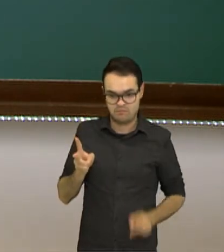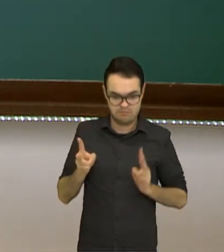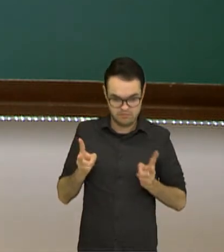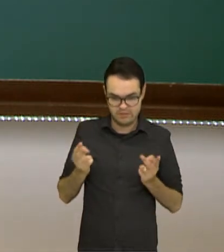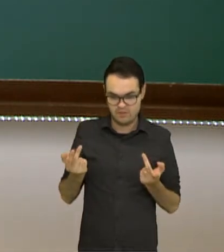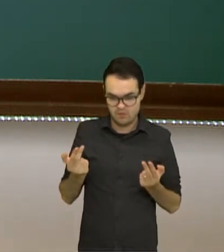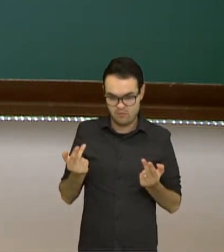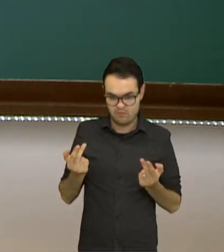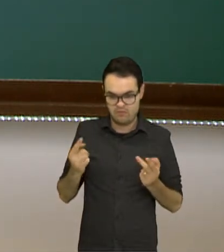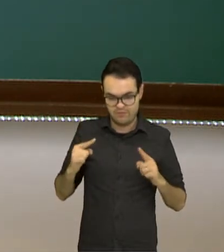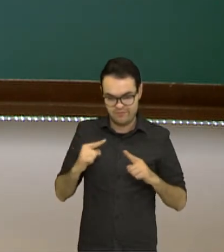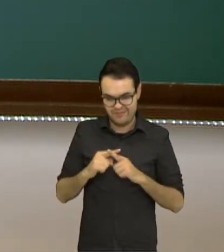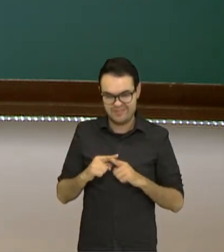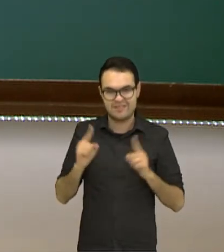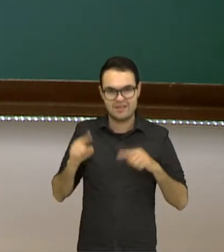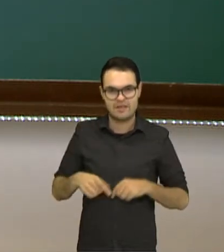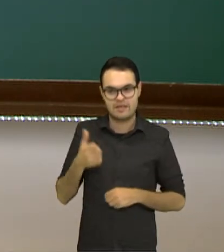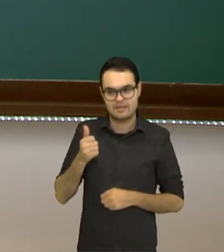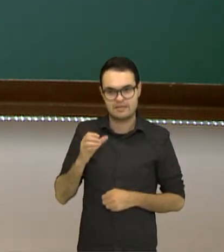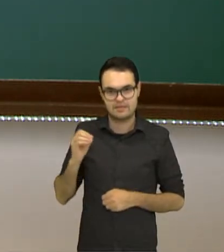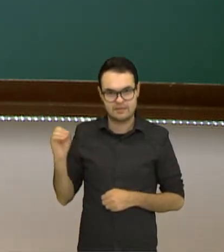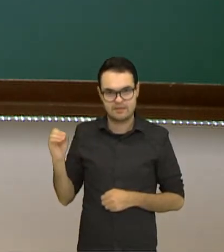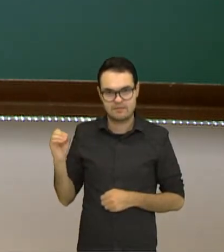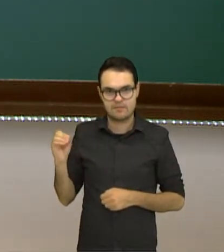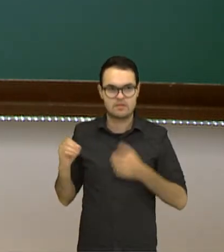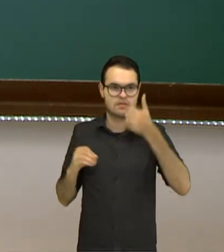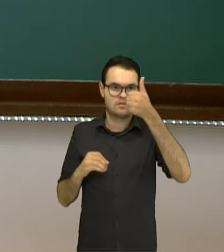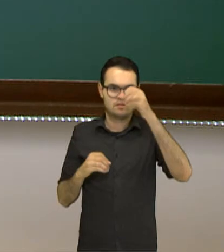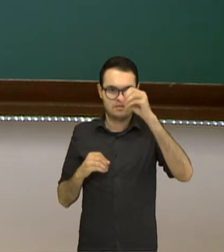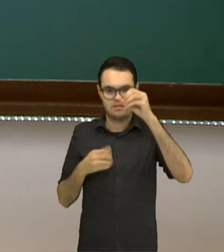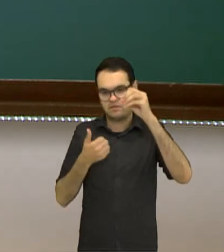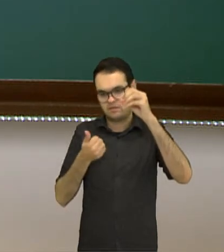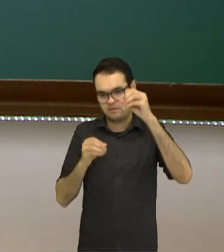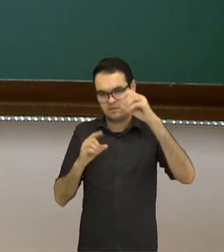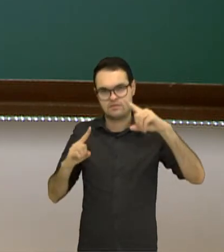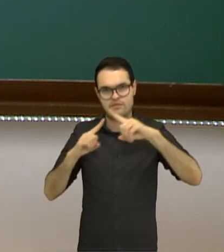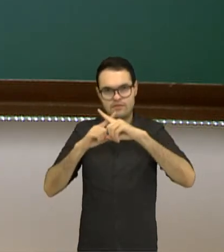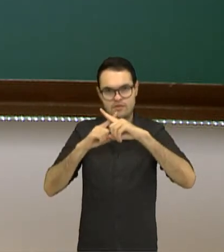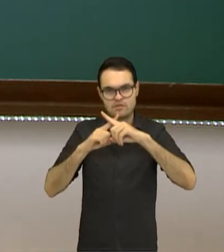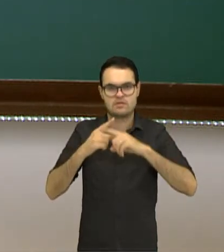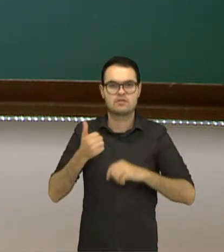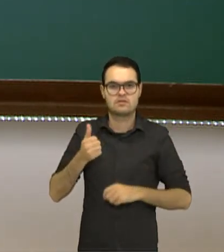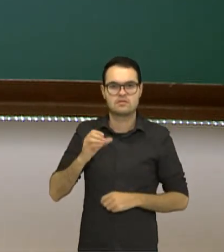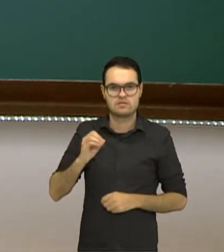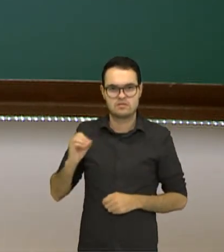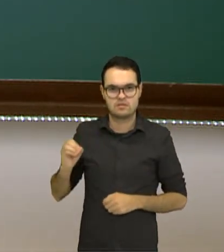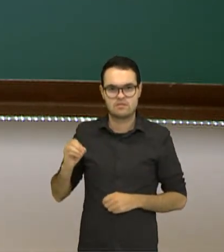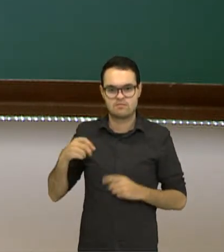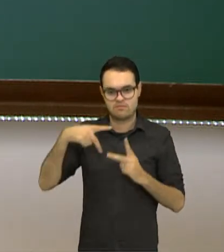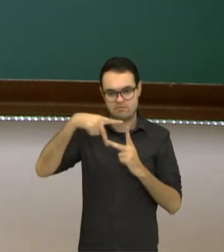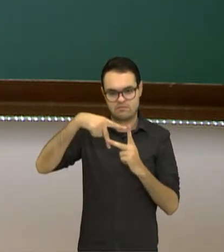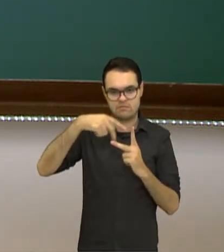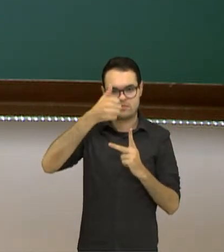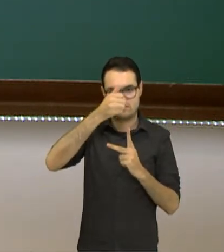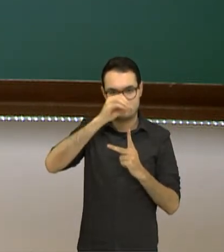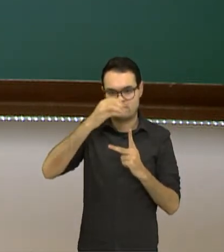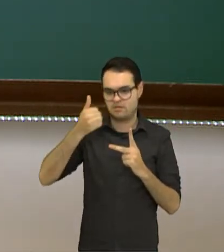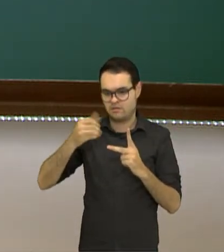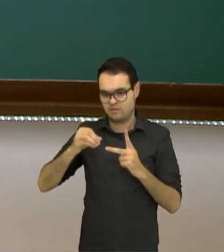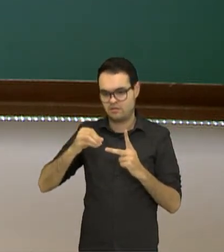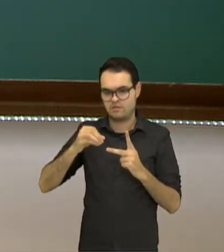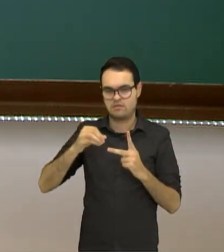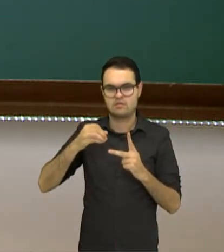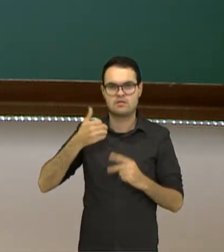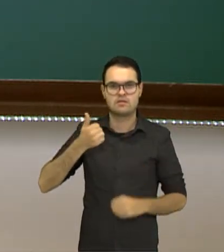Bom, professor, eu sei que 10 vezes 10 dá 100. Muito bem, então 10 ao quadrado é igual a 100. Então 100 é um quadrado perfeito,